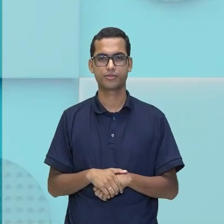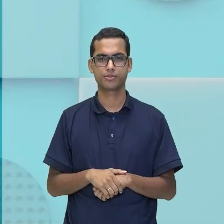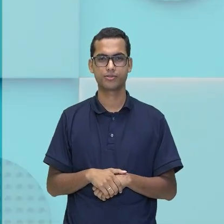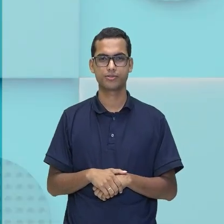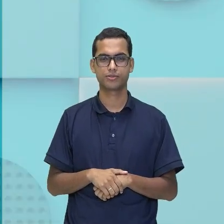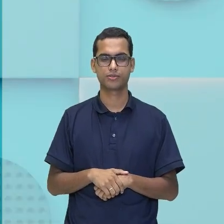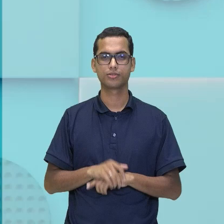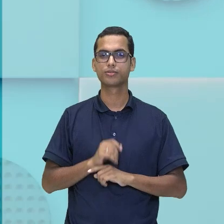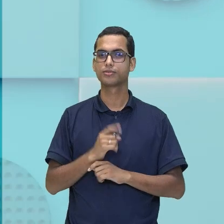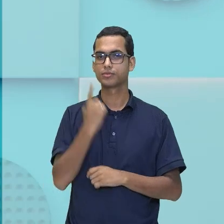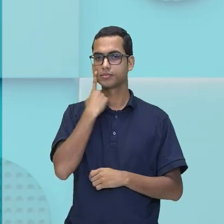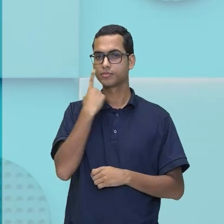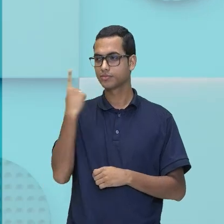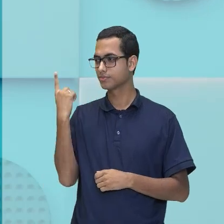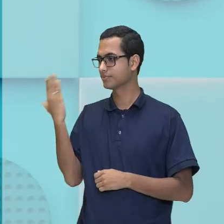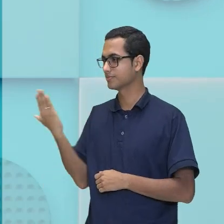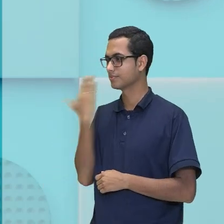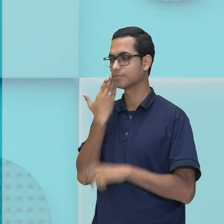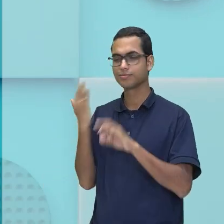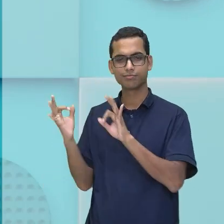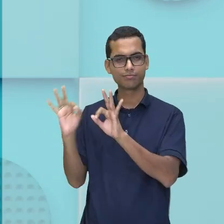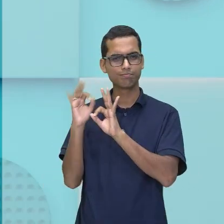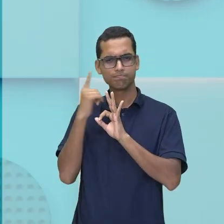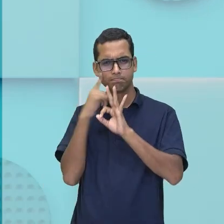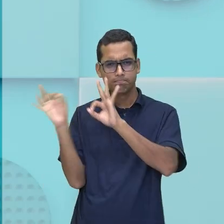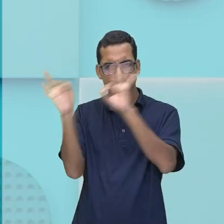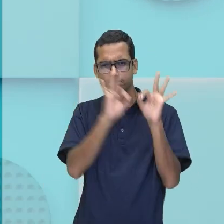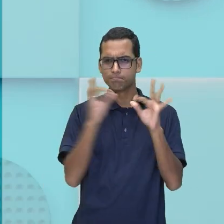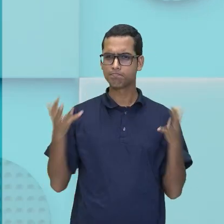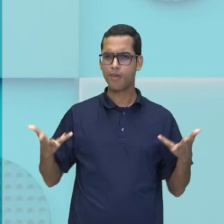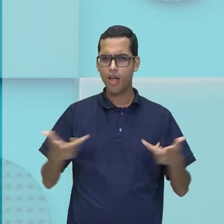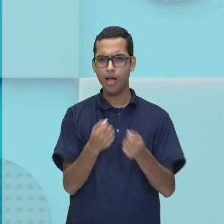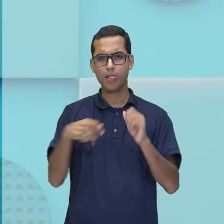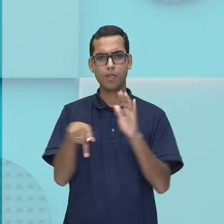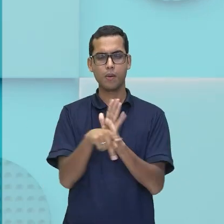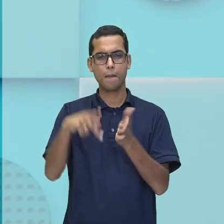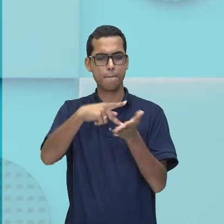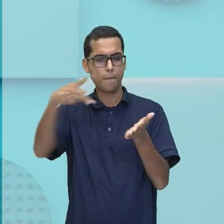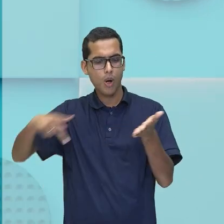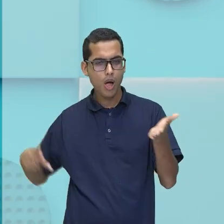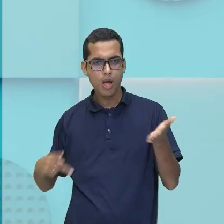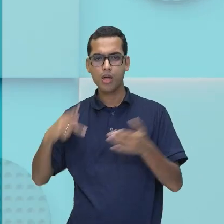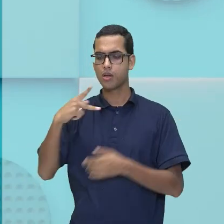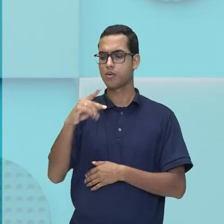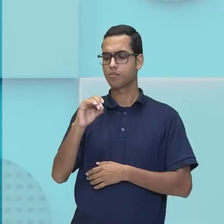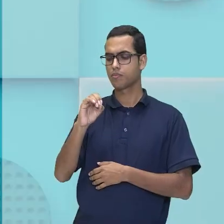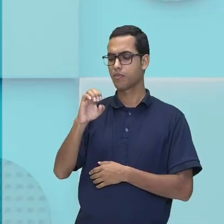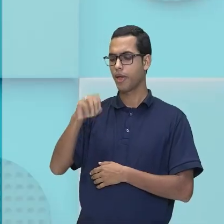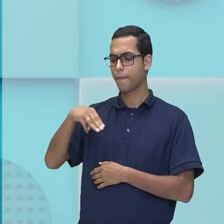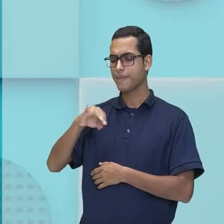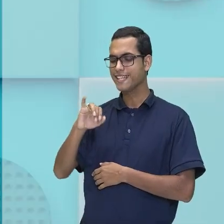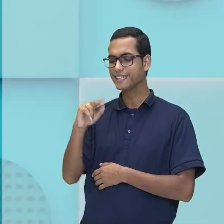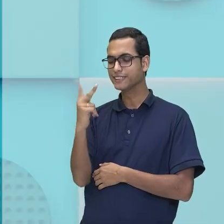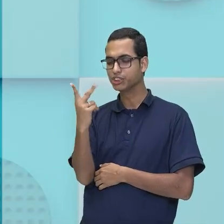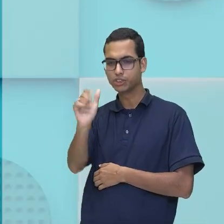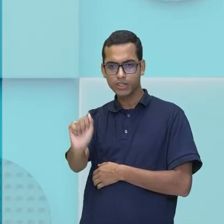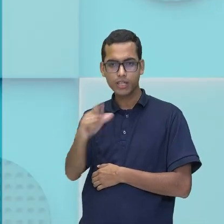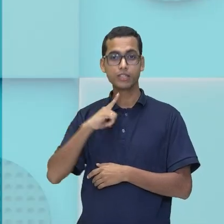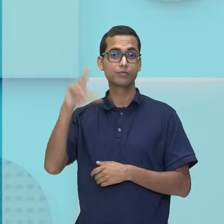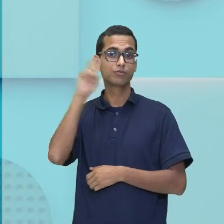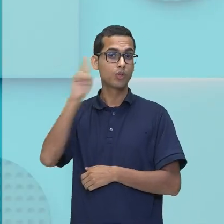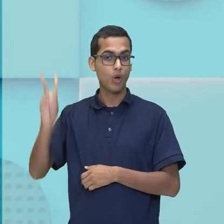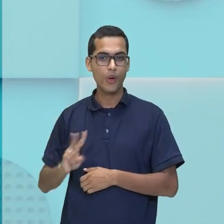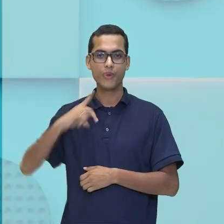Muito bem, né? Olha que coisa maravilhosa, um poeminha que conta aí um pouco da história de Manaus, umas imagens também da